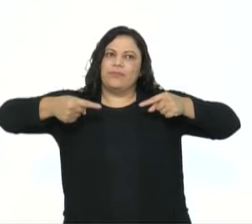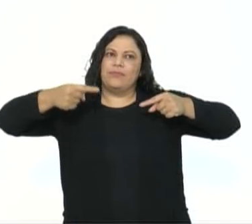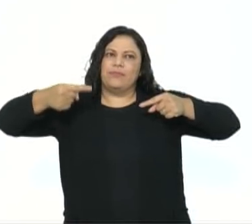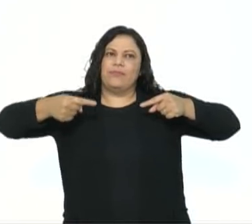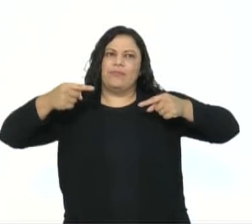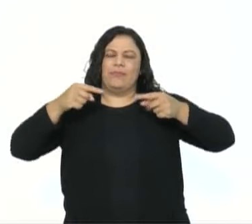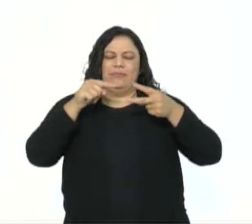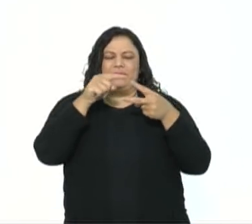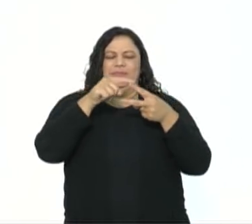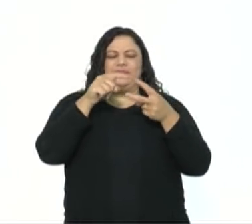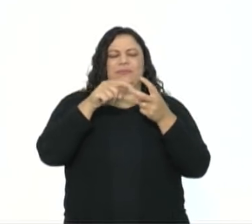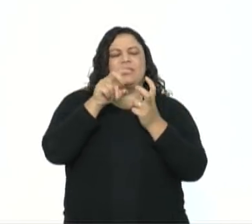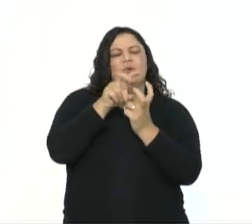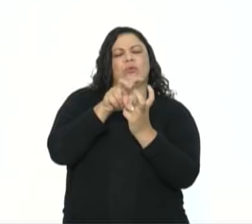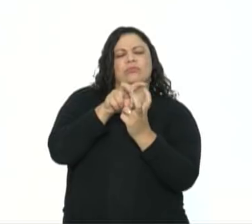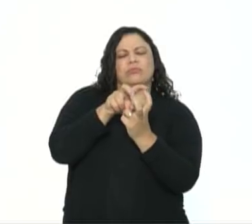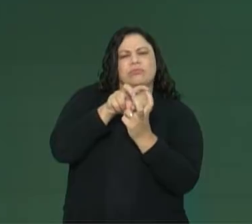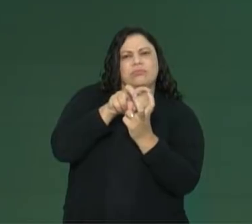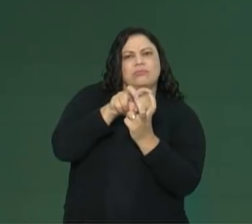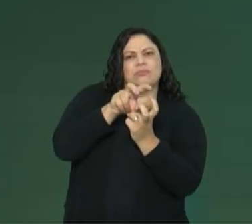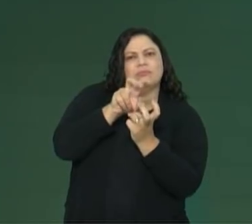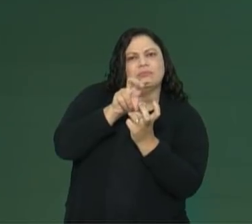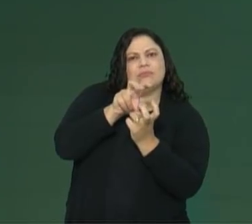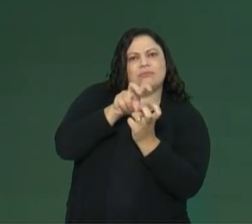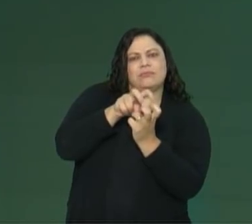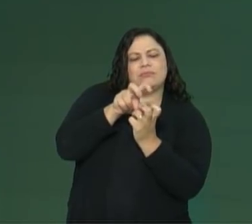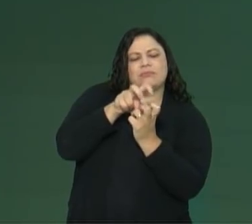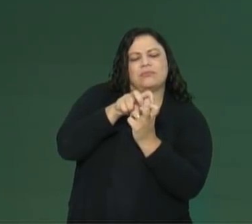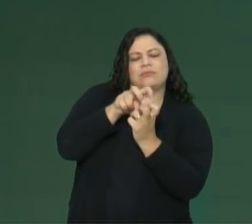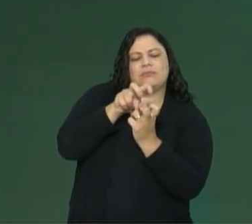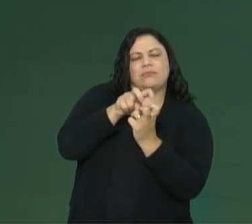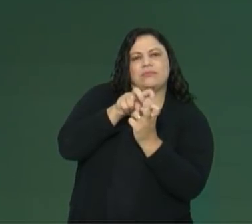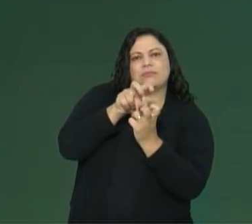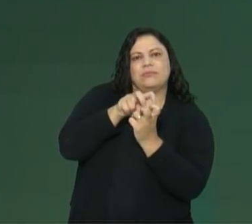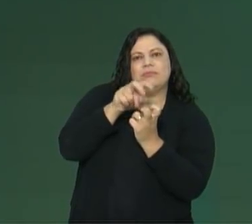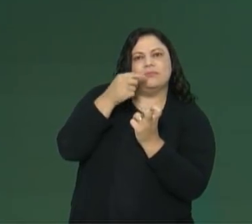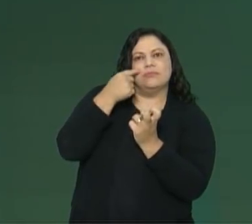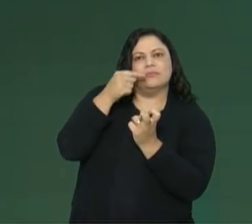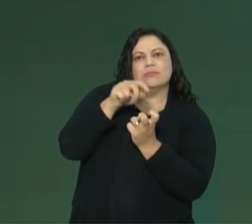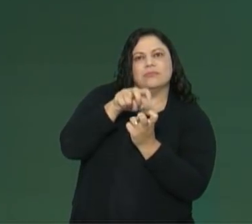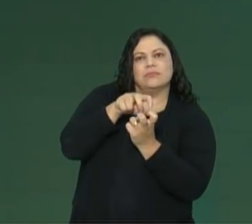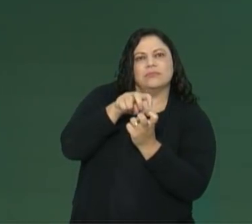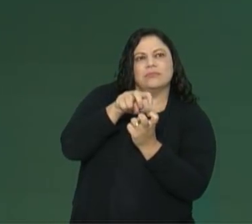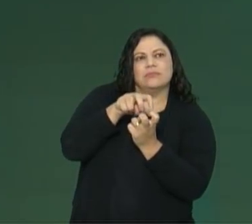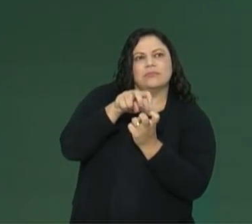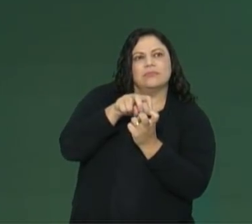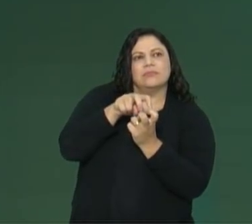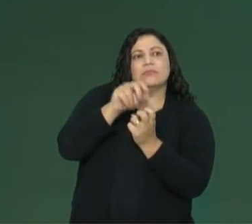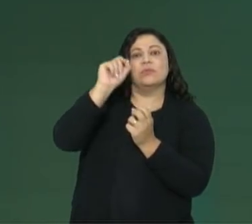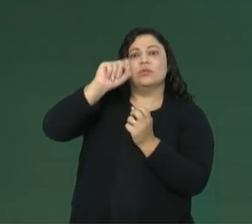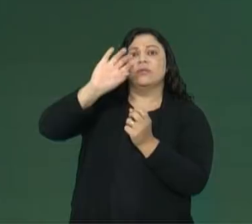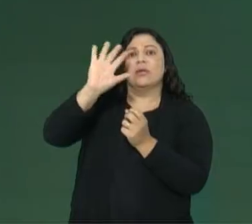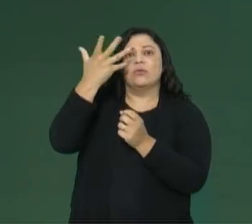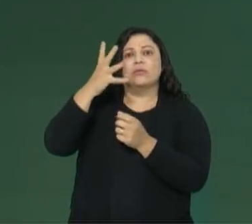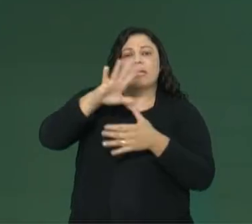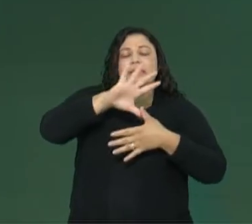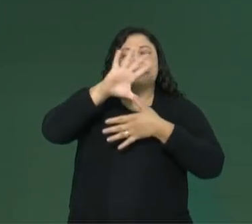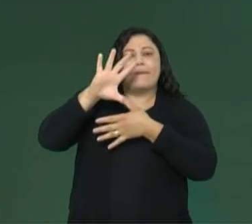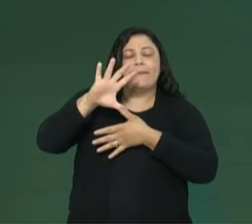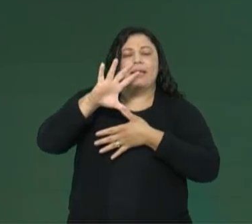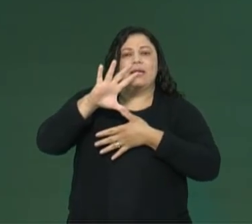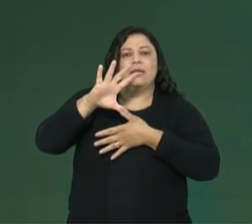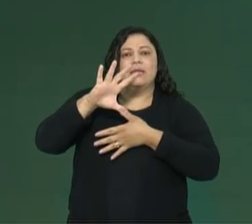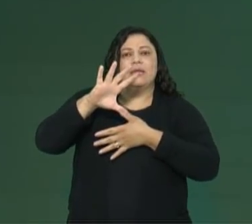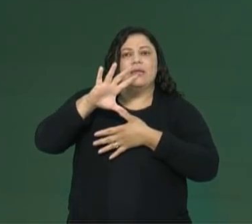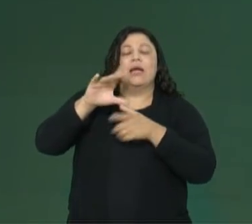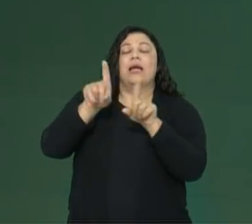2 dentinhos somente. E o Ancylostoma duodenale, que acontece na América e no continente africano, com 4